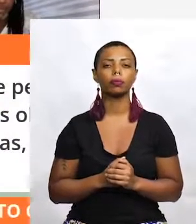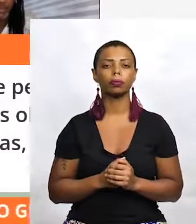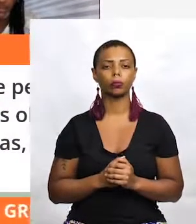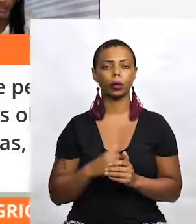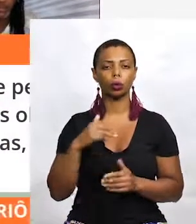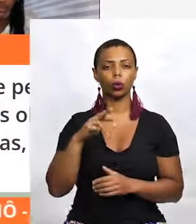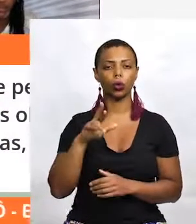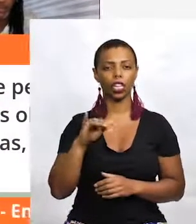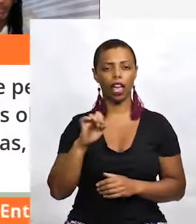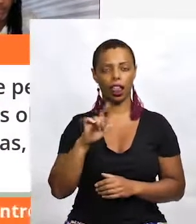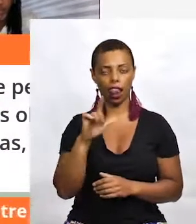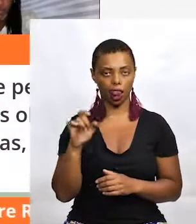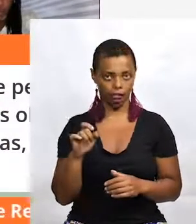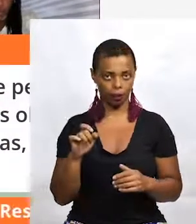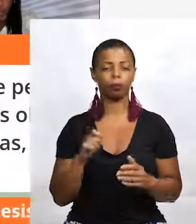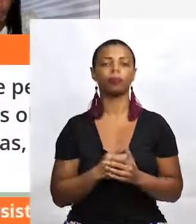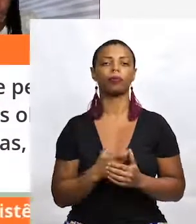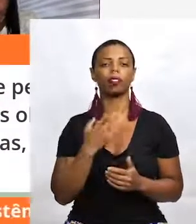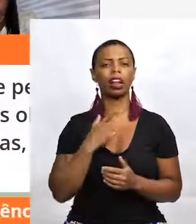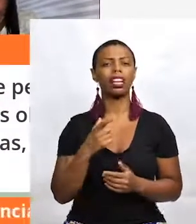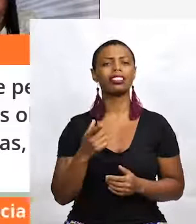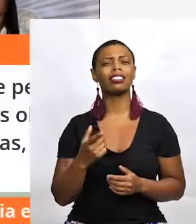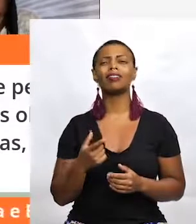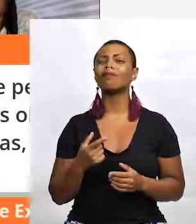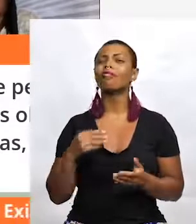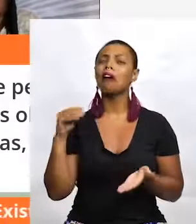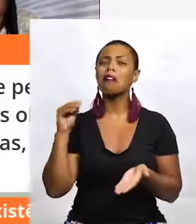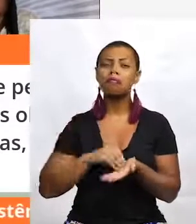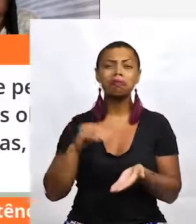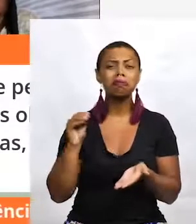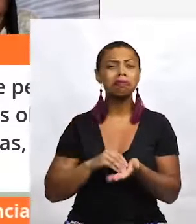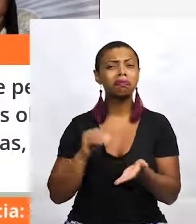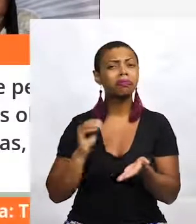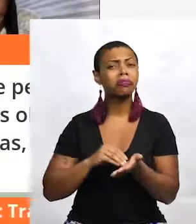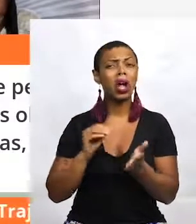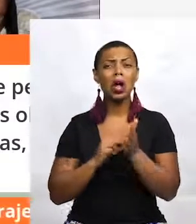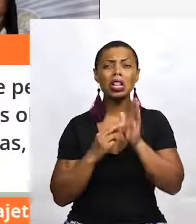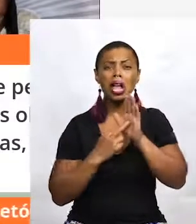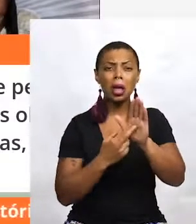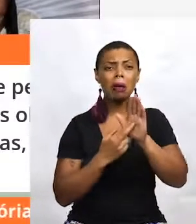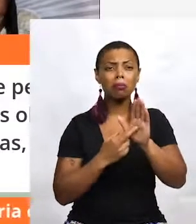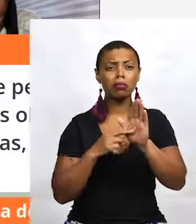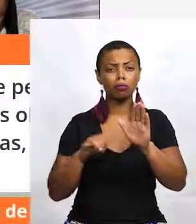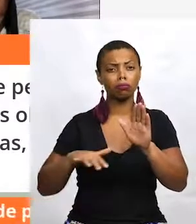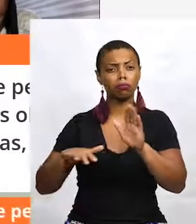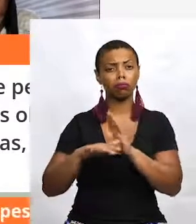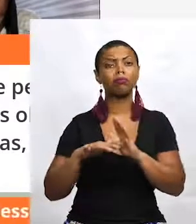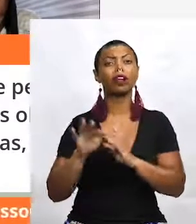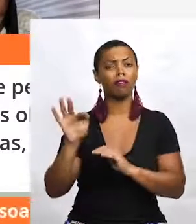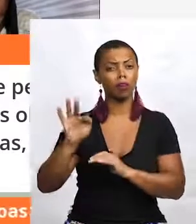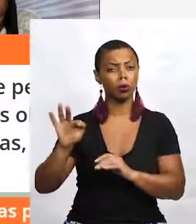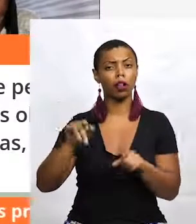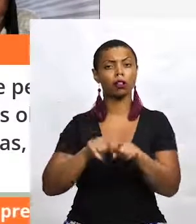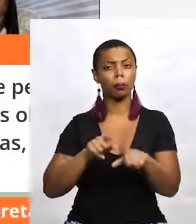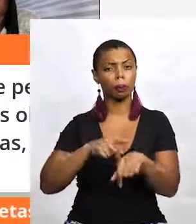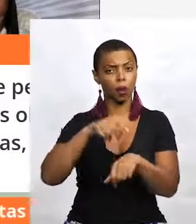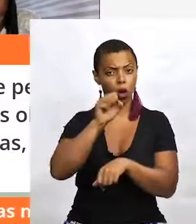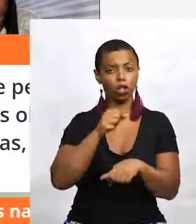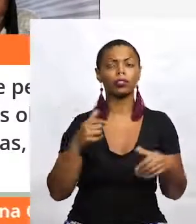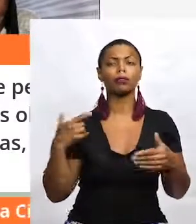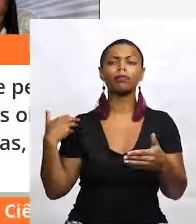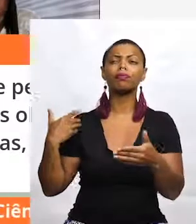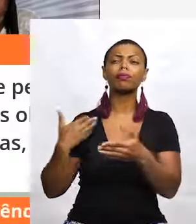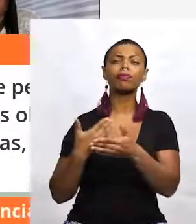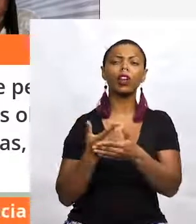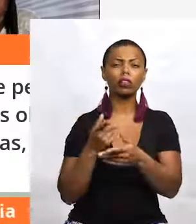Murielle Lodovico. Existe uma imensa falta de representatividade de pessoas pretas na graduação e na pós-graduação. Ultimamente,